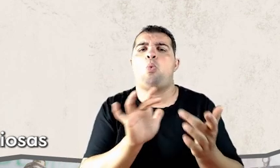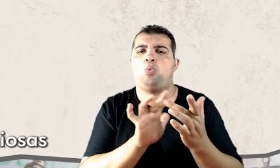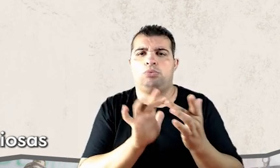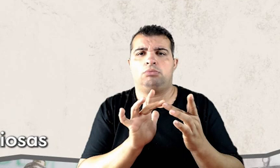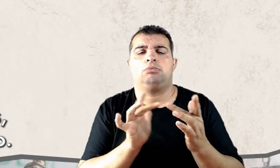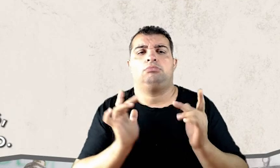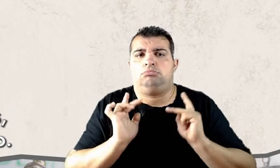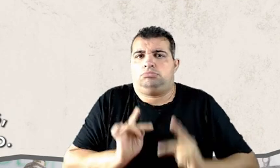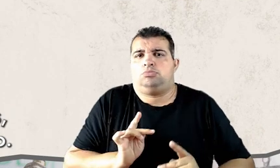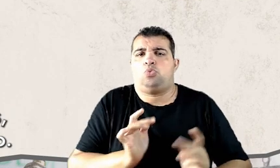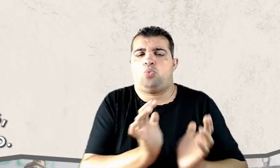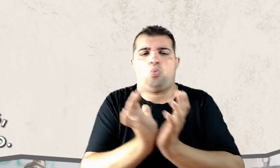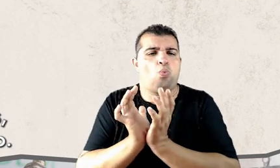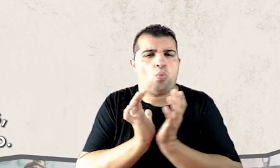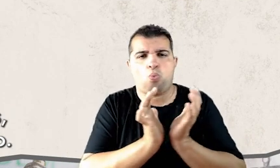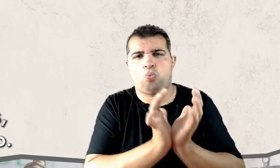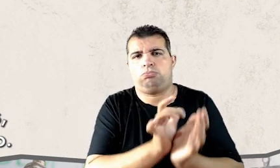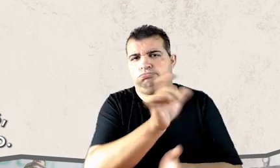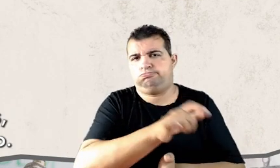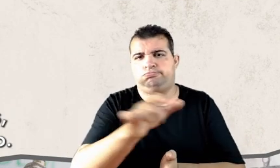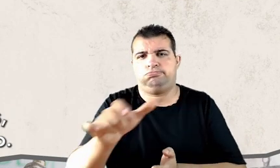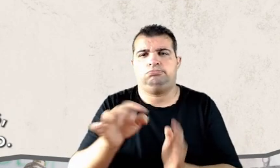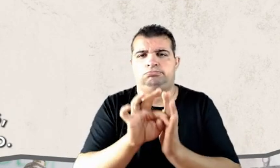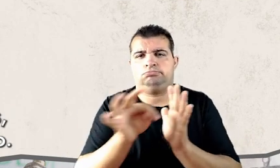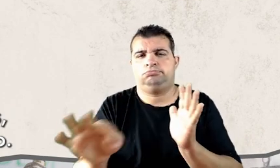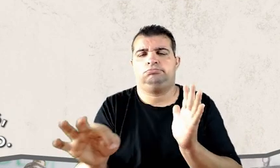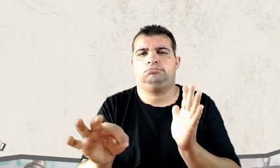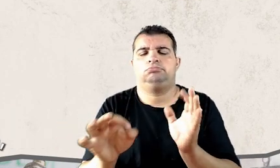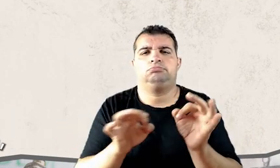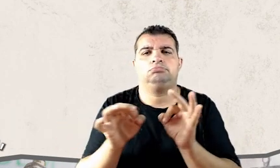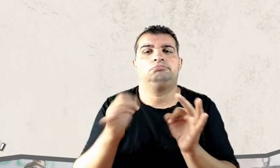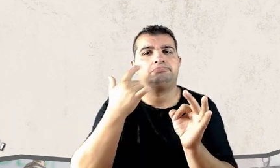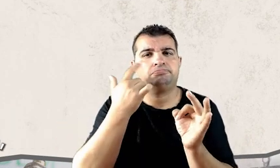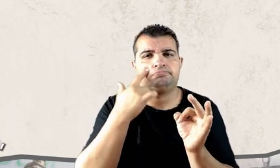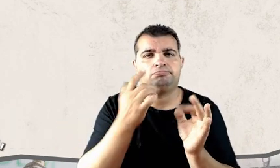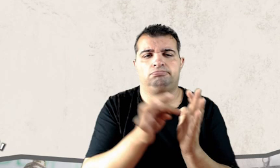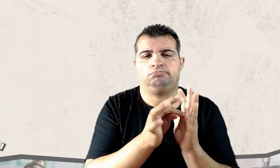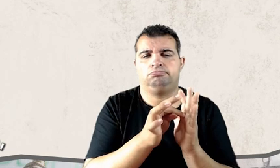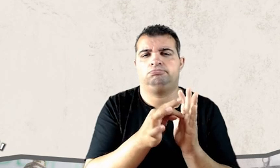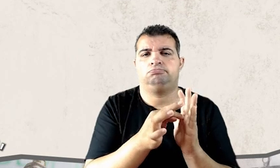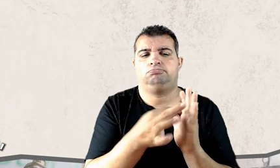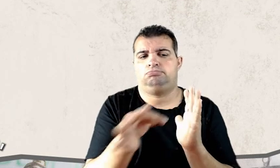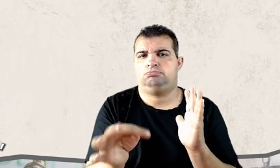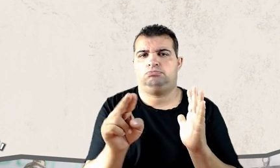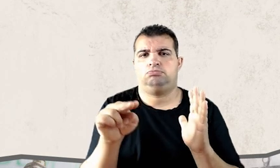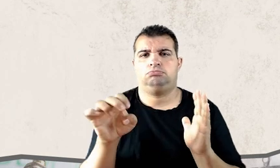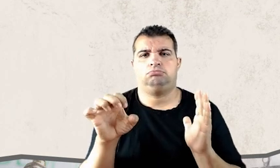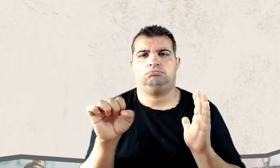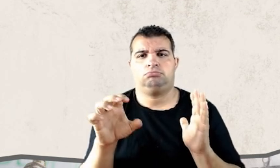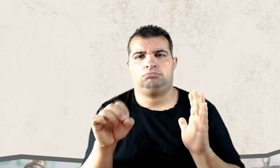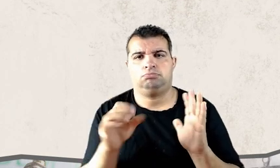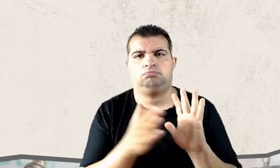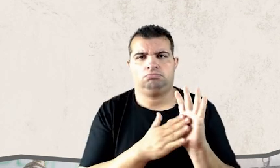relações harmoniosas entre raças e grupos étnicos, como dizia o texto do projeto. E veja, o projeto da Unesco,